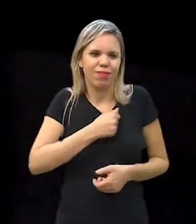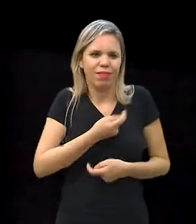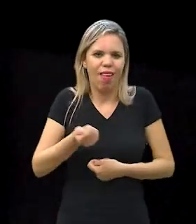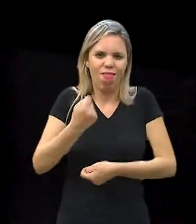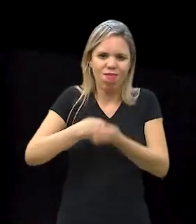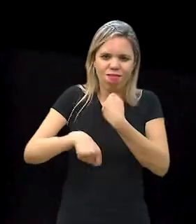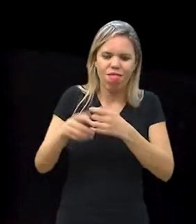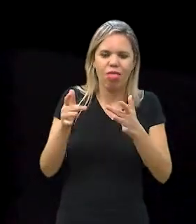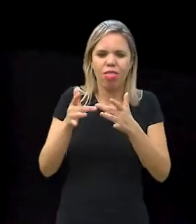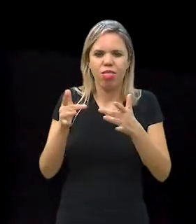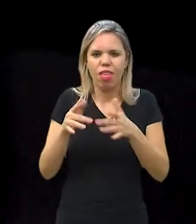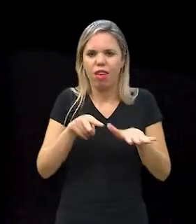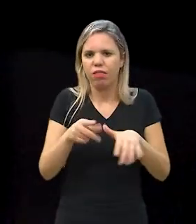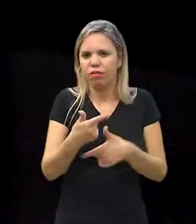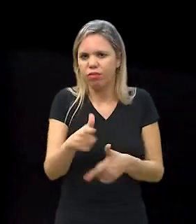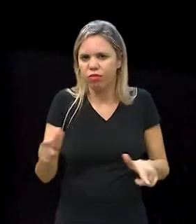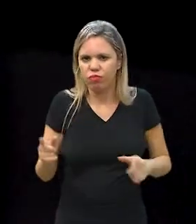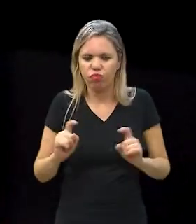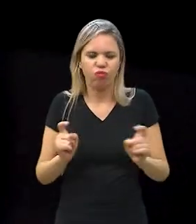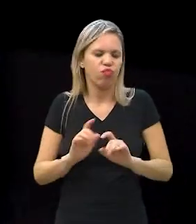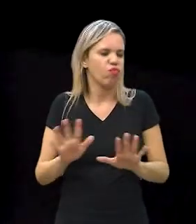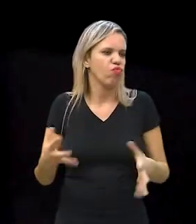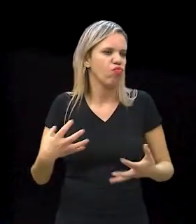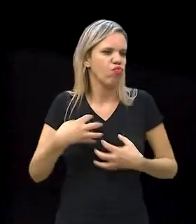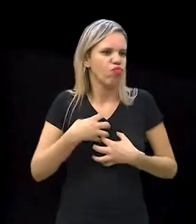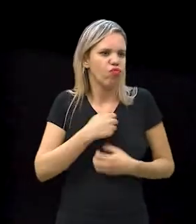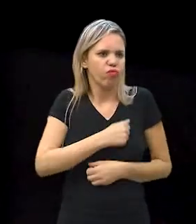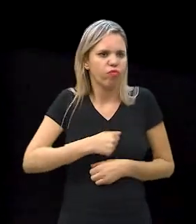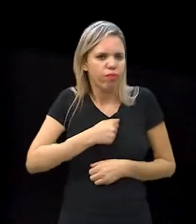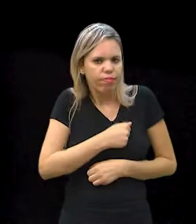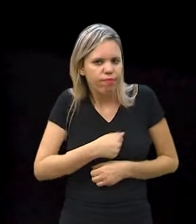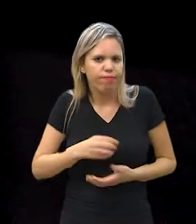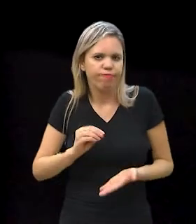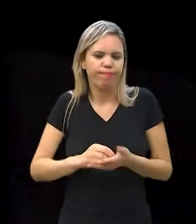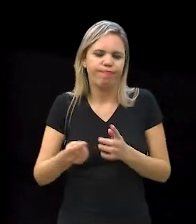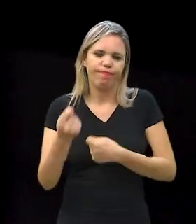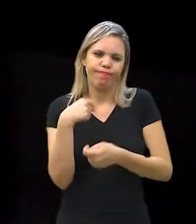sinto falta de network. Às vezes, tem semana que não tem uma reunião, a